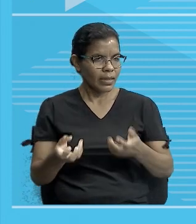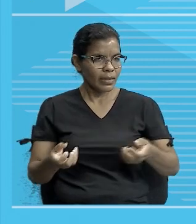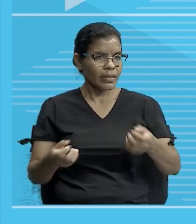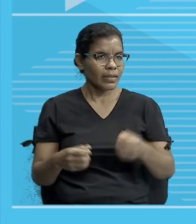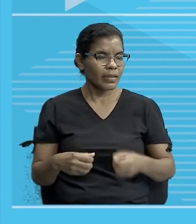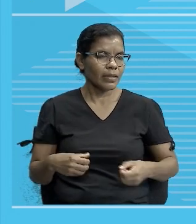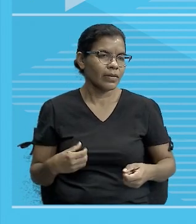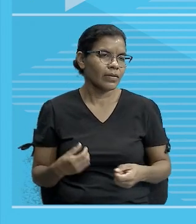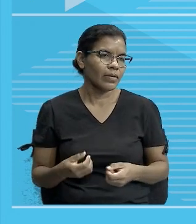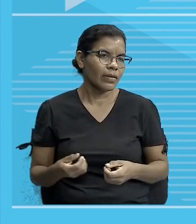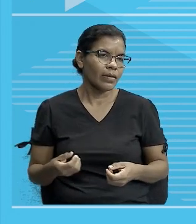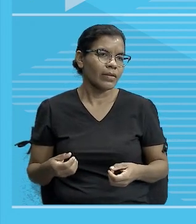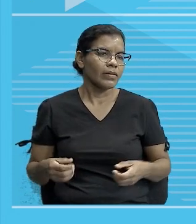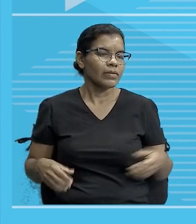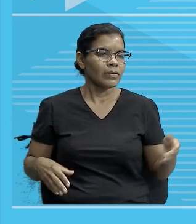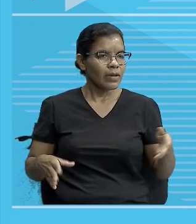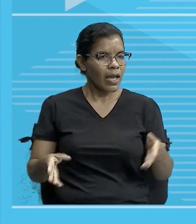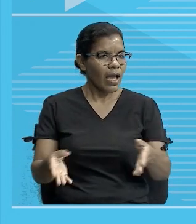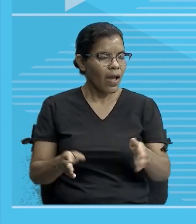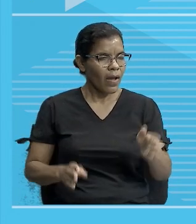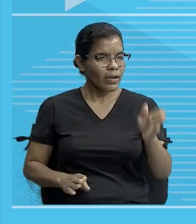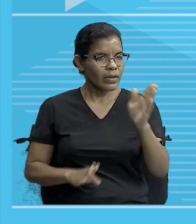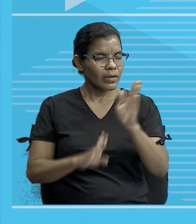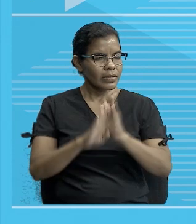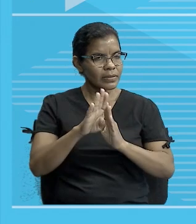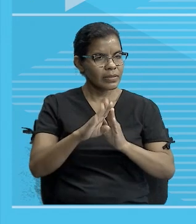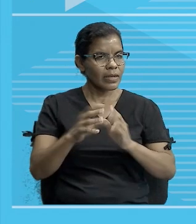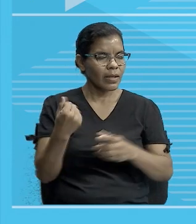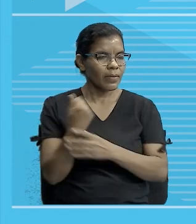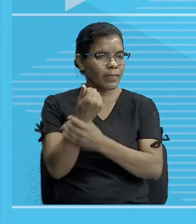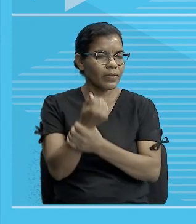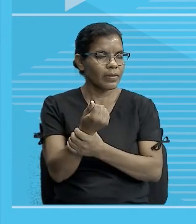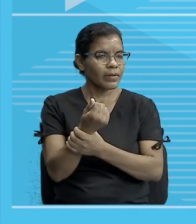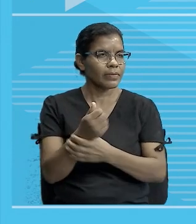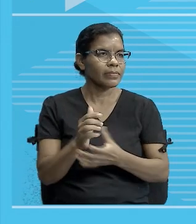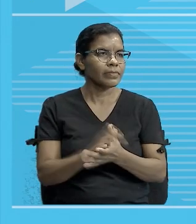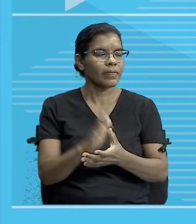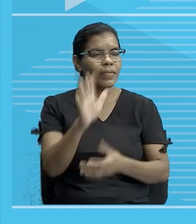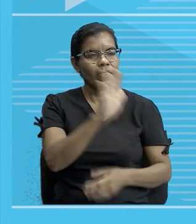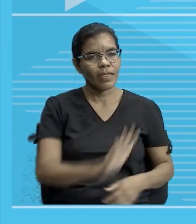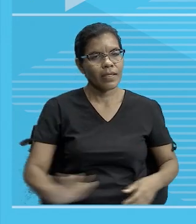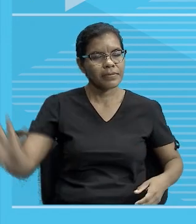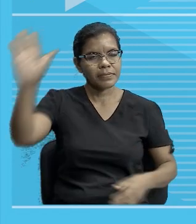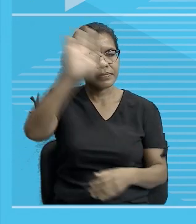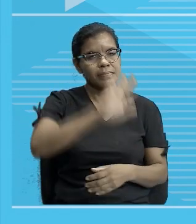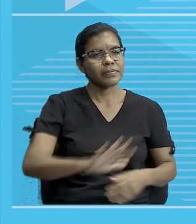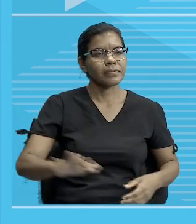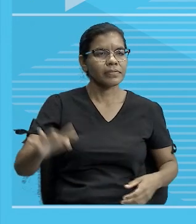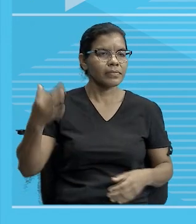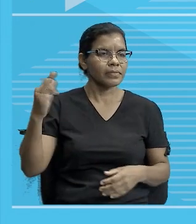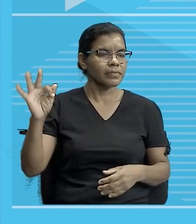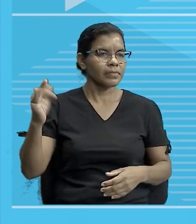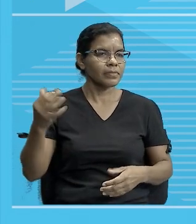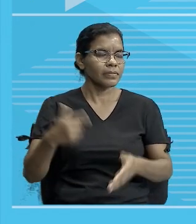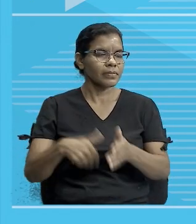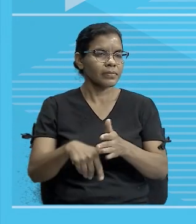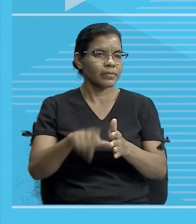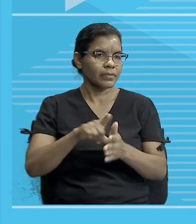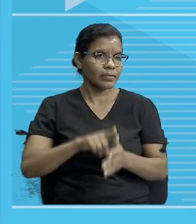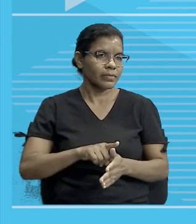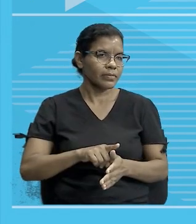ao poder. Vocês vão ver. Então, esse era o cenário da França antes